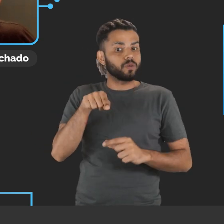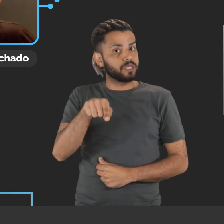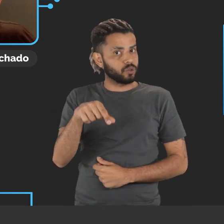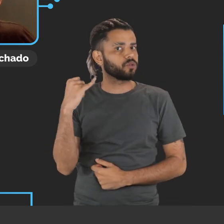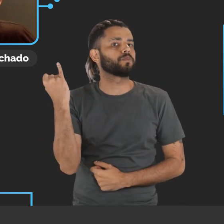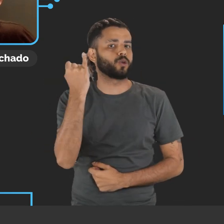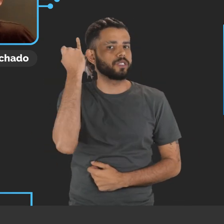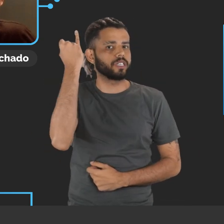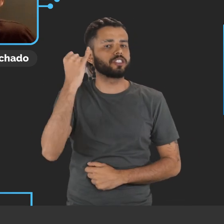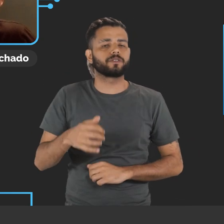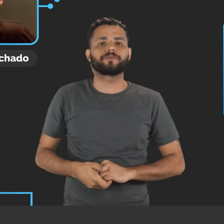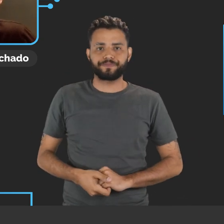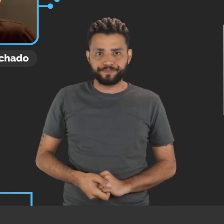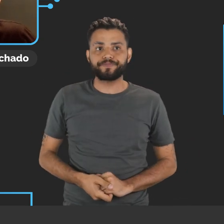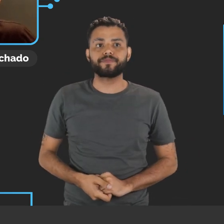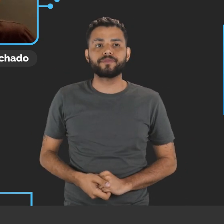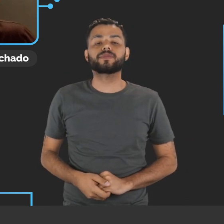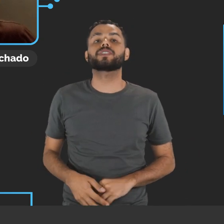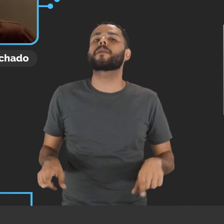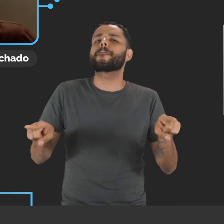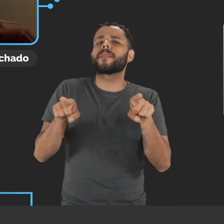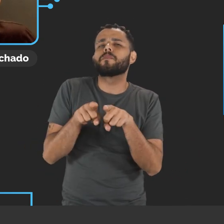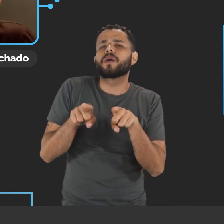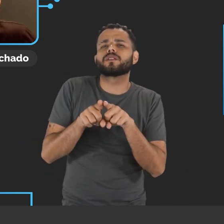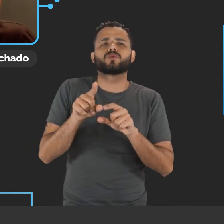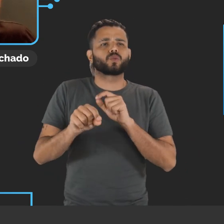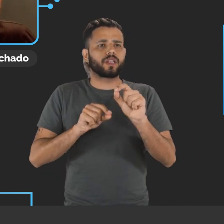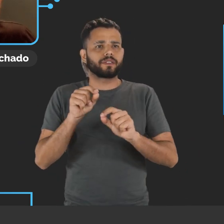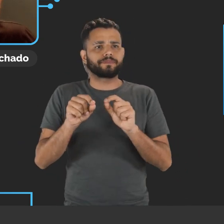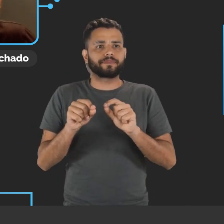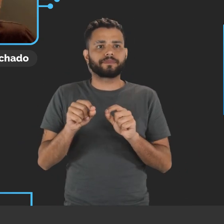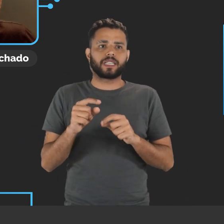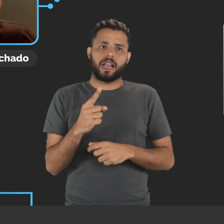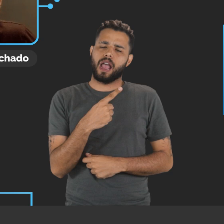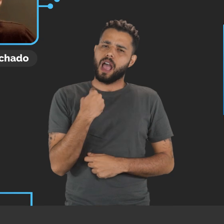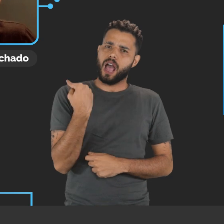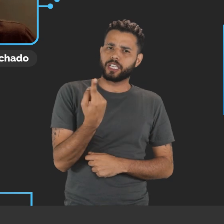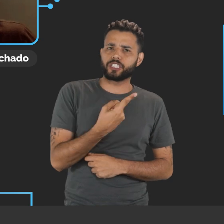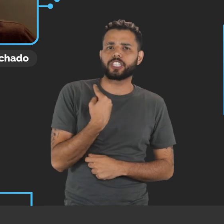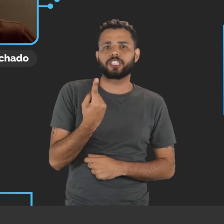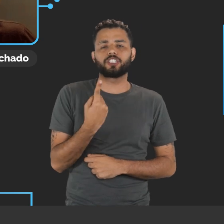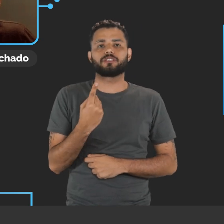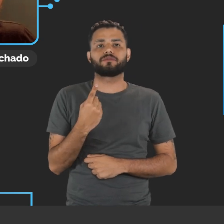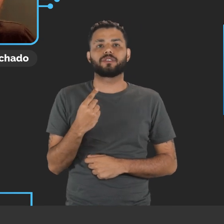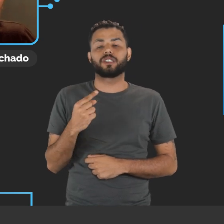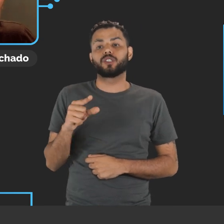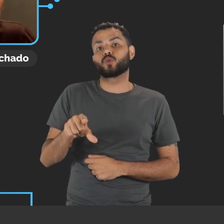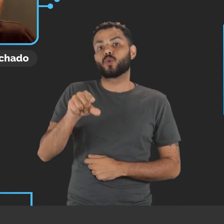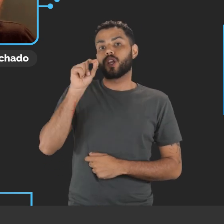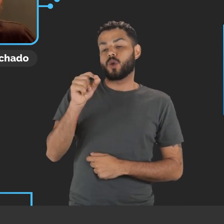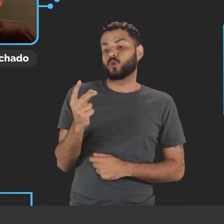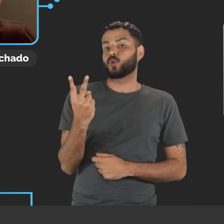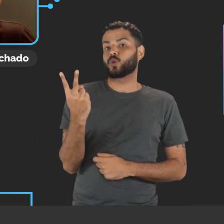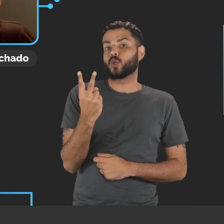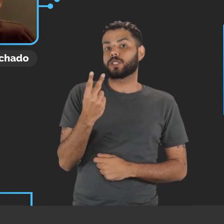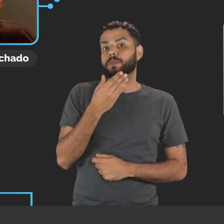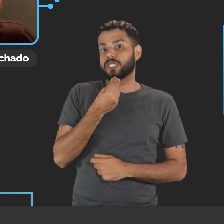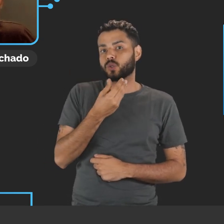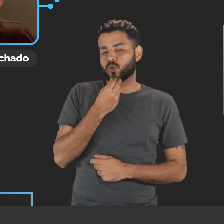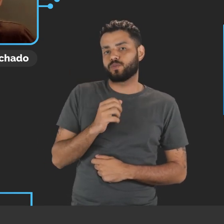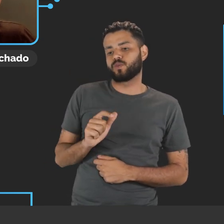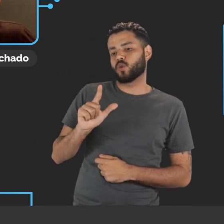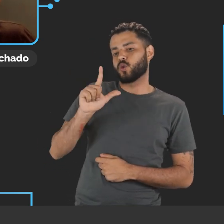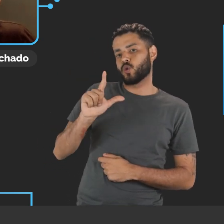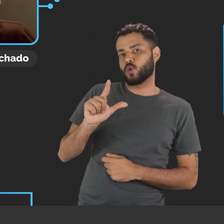bastante importante. E estamos fazendo também, porque selecionamos, né, 2 meninos,